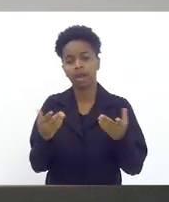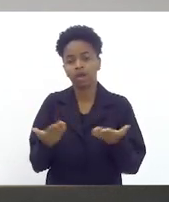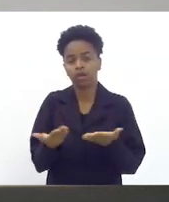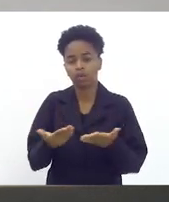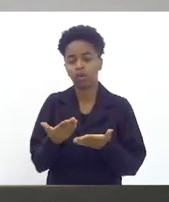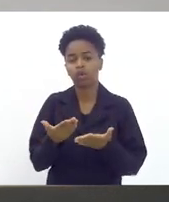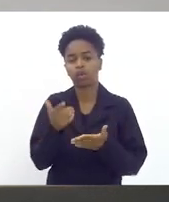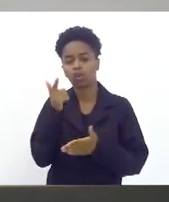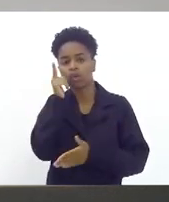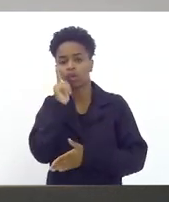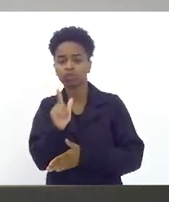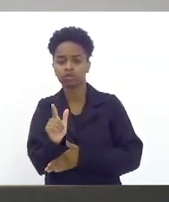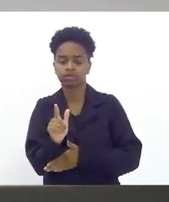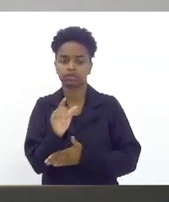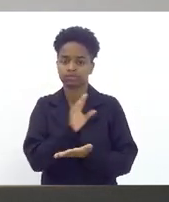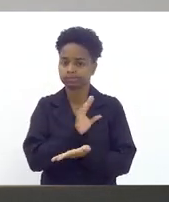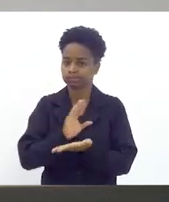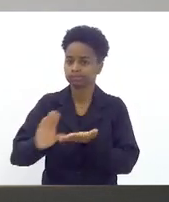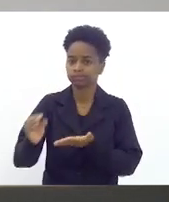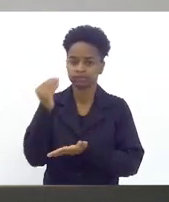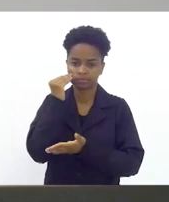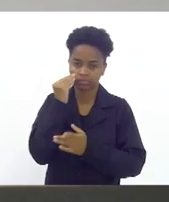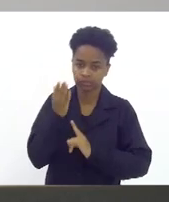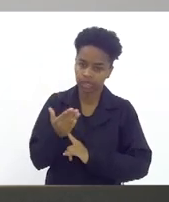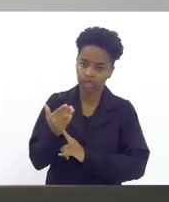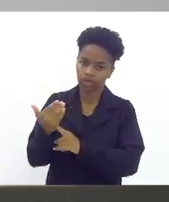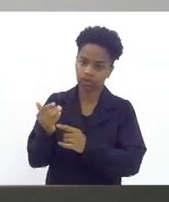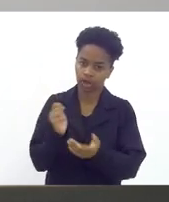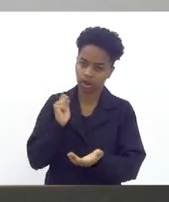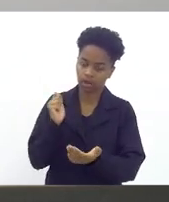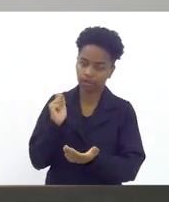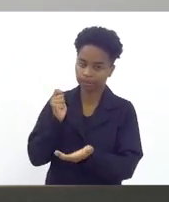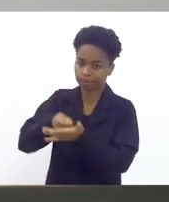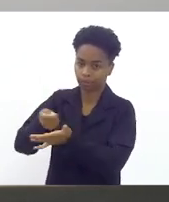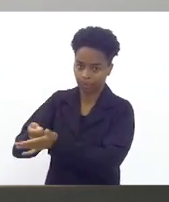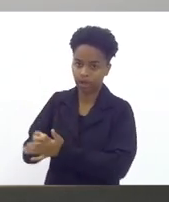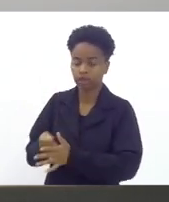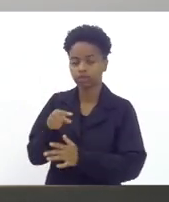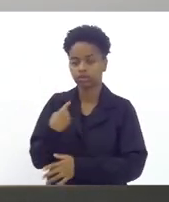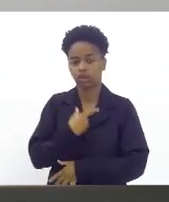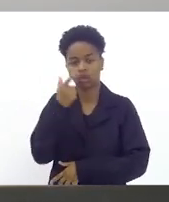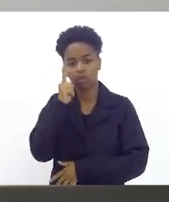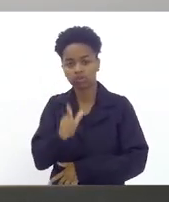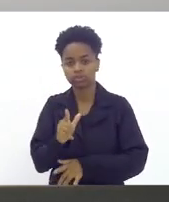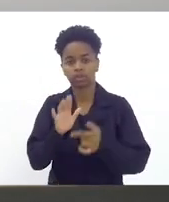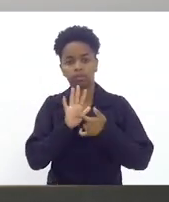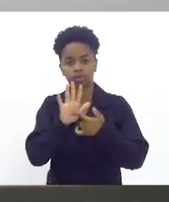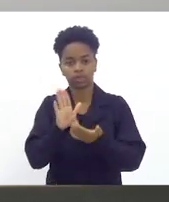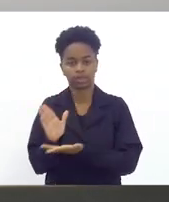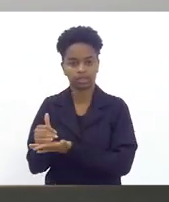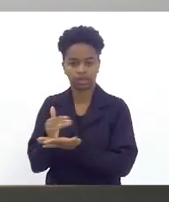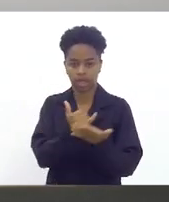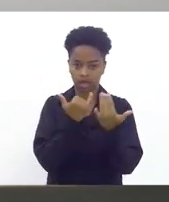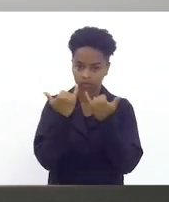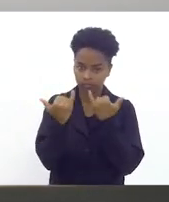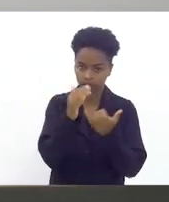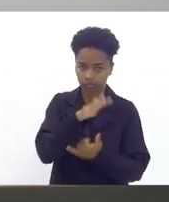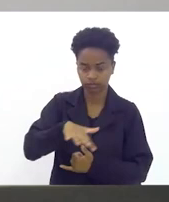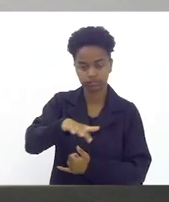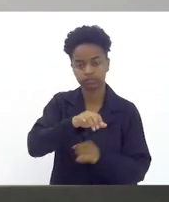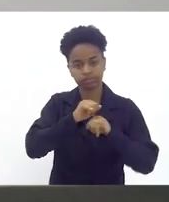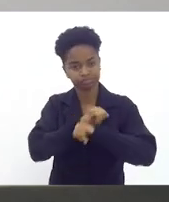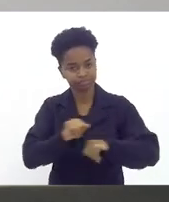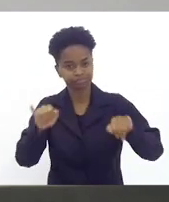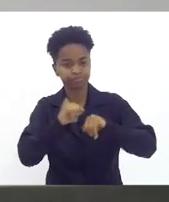investir em soluções tecnológicas que a gente consiga fazer esse compartilhamento do dado e também promover